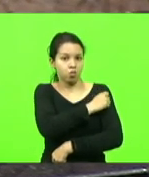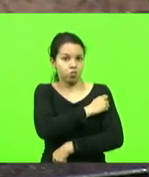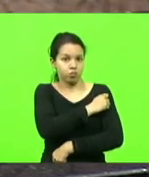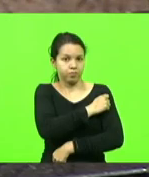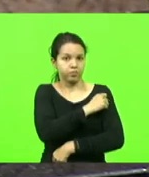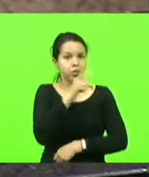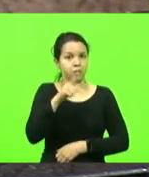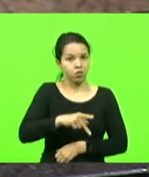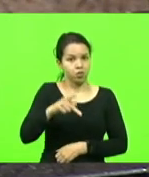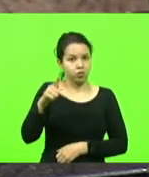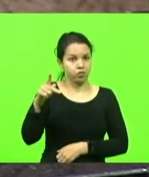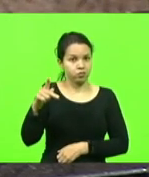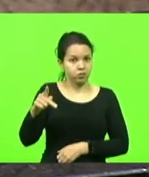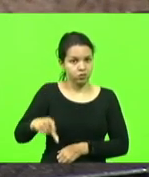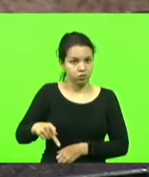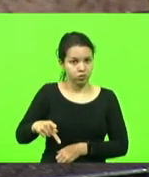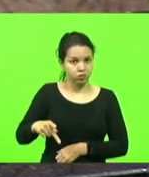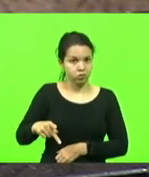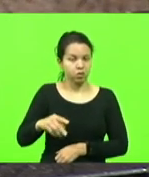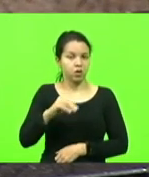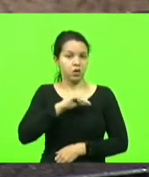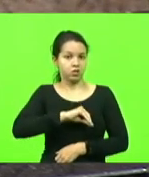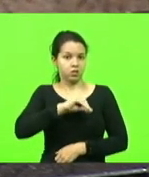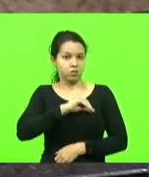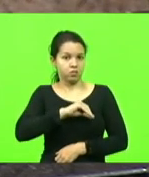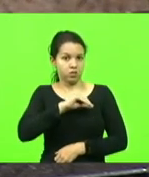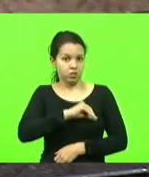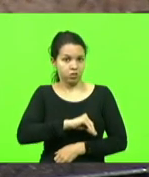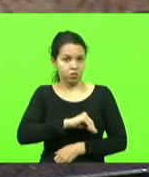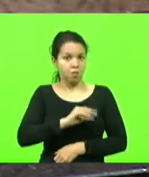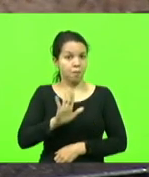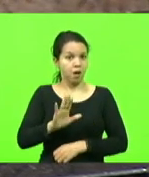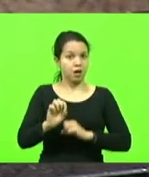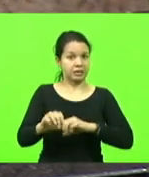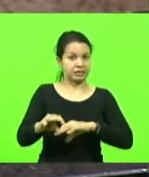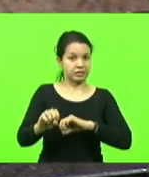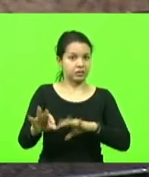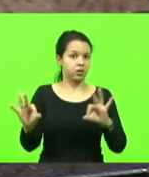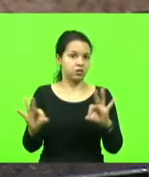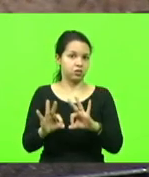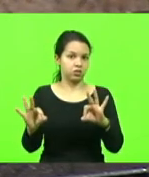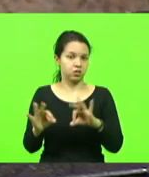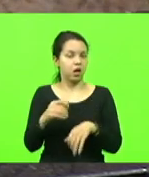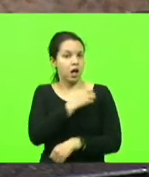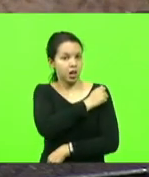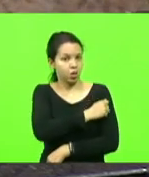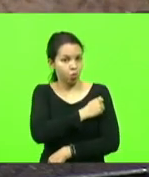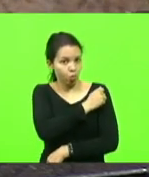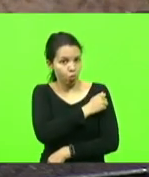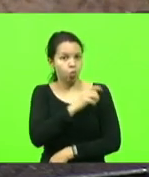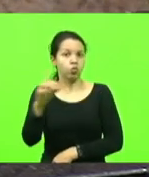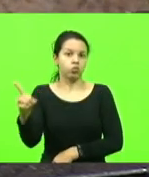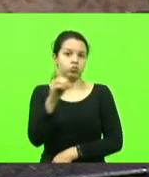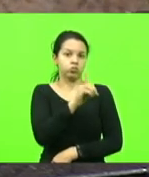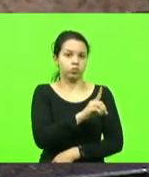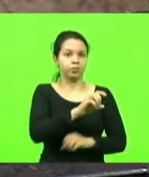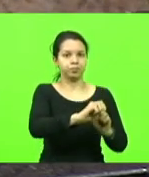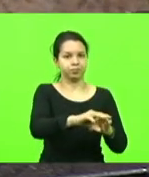Professores recebendo para não dar aula. Botam alunos para dar aula.